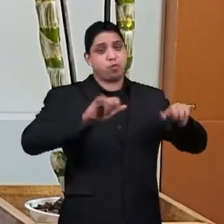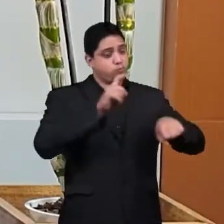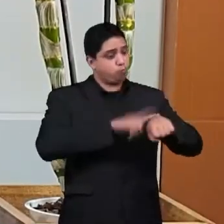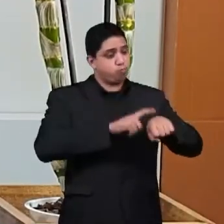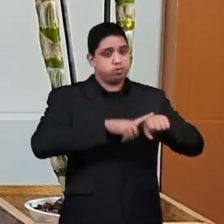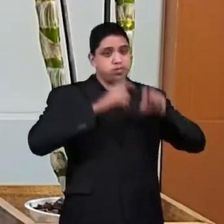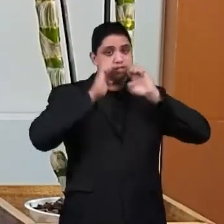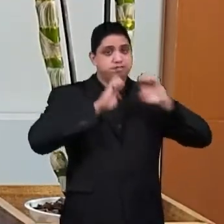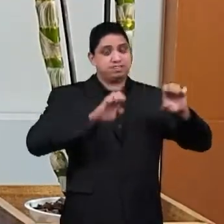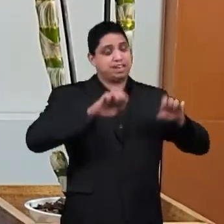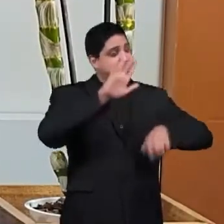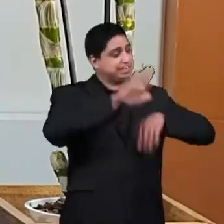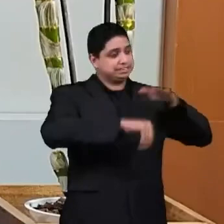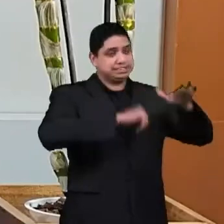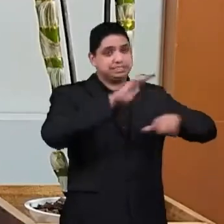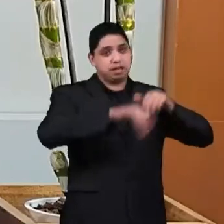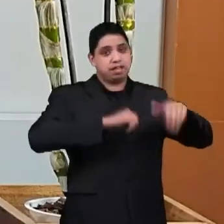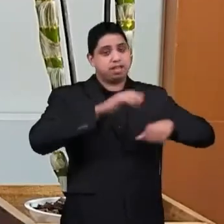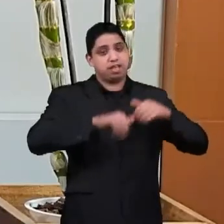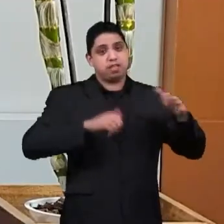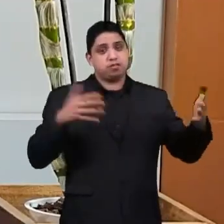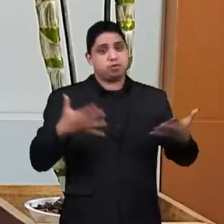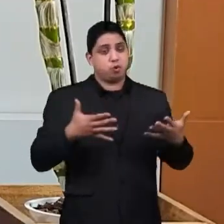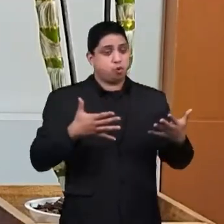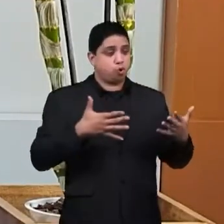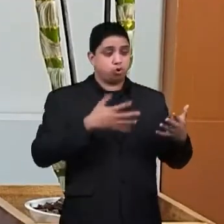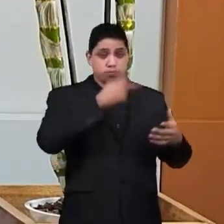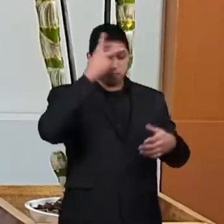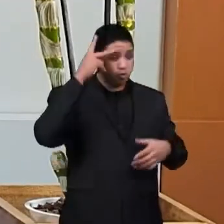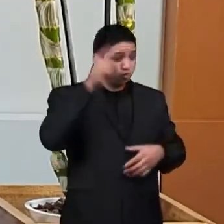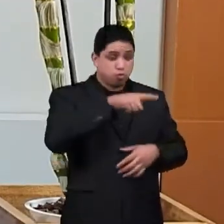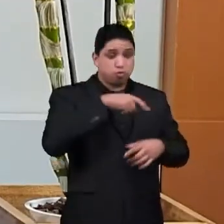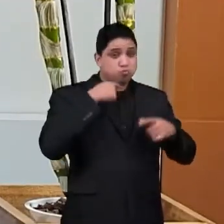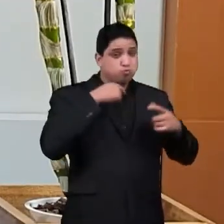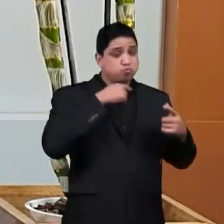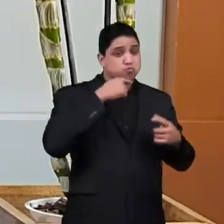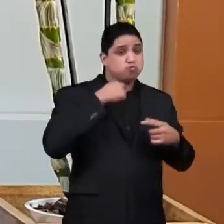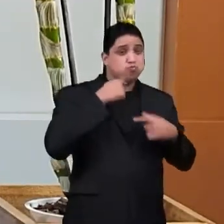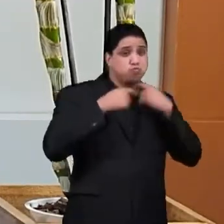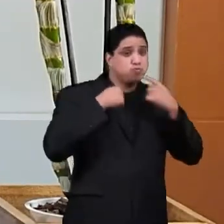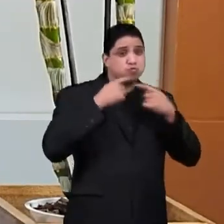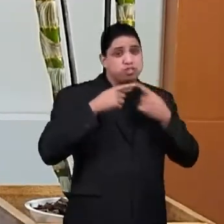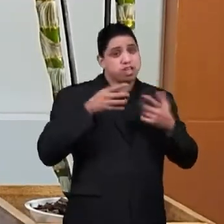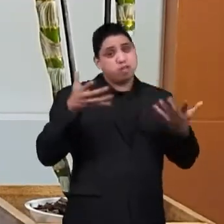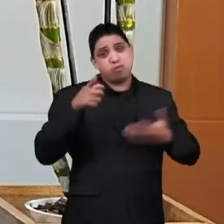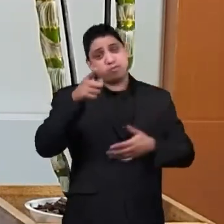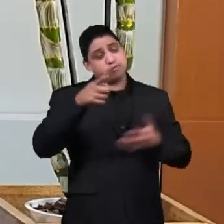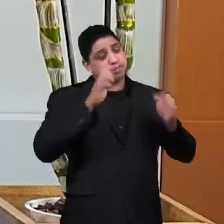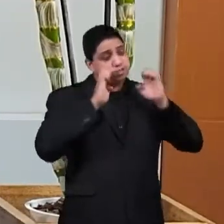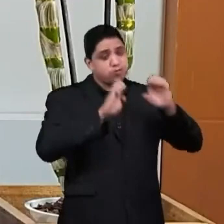chegou. As multidões estão no vale da decisão. Agora, você